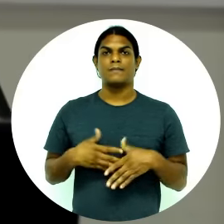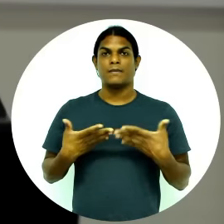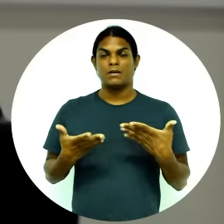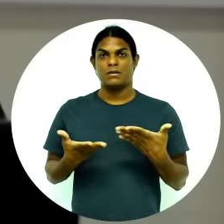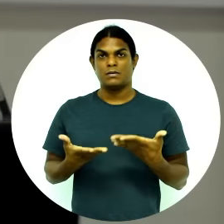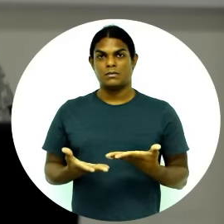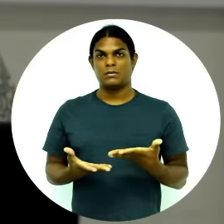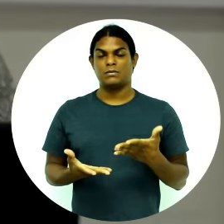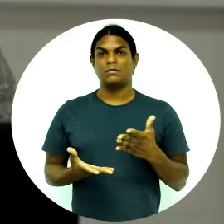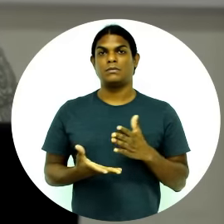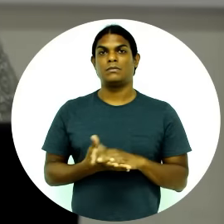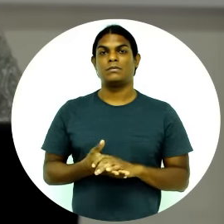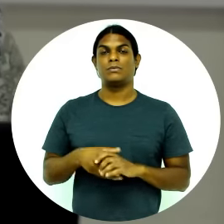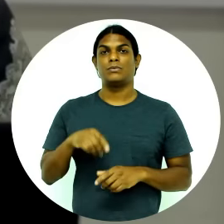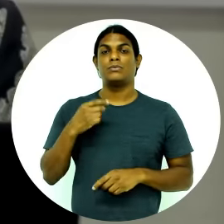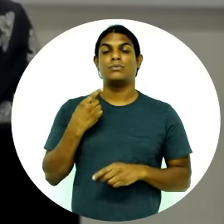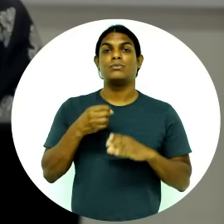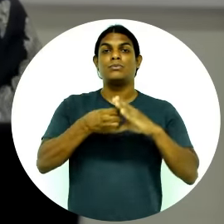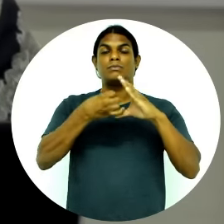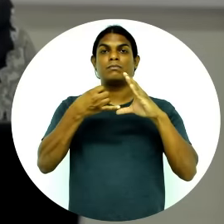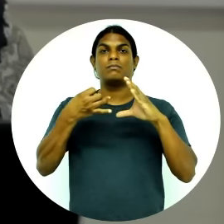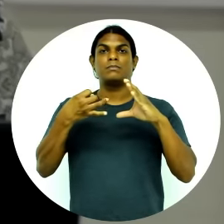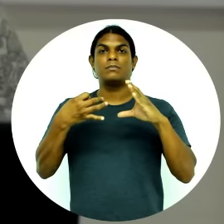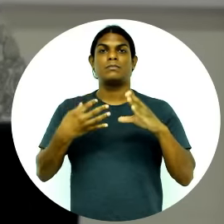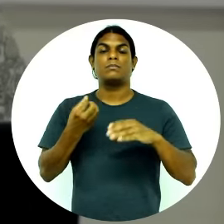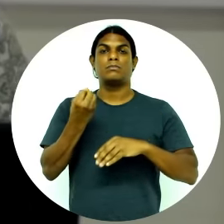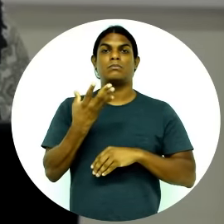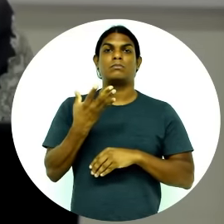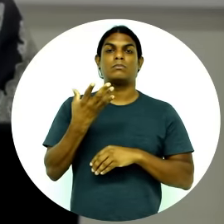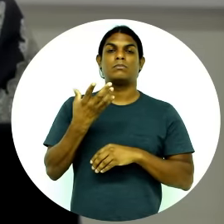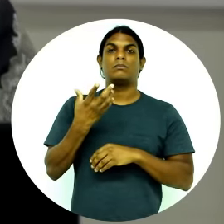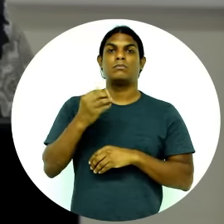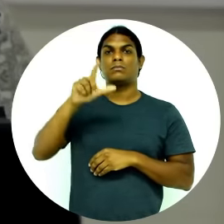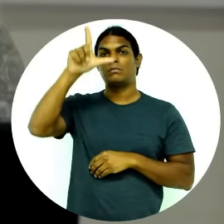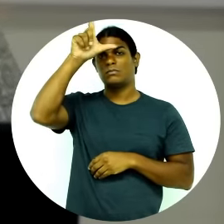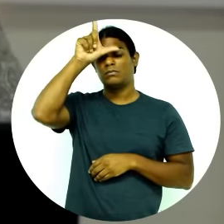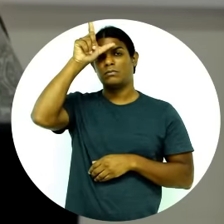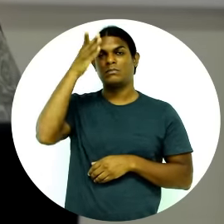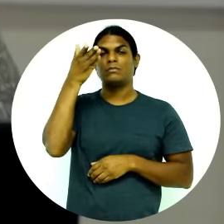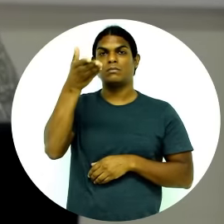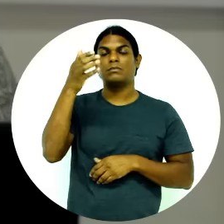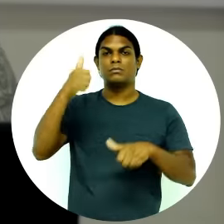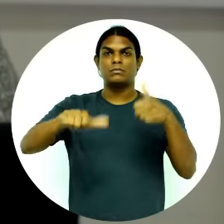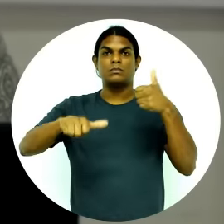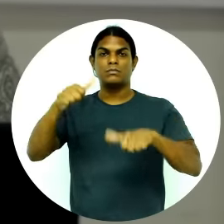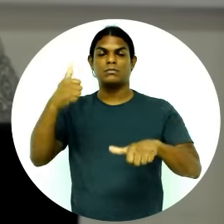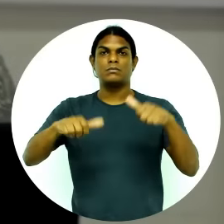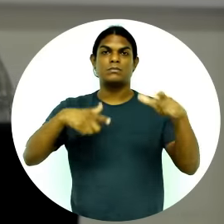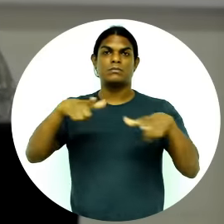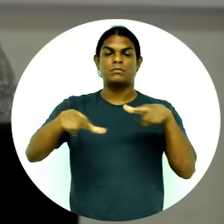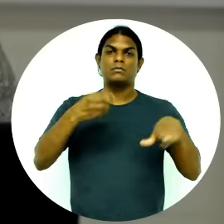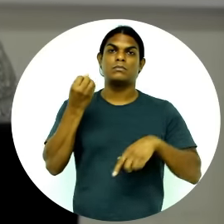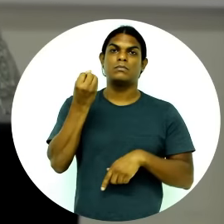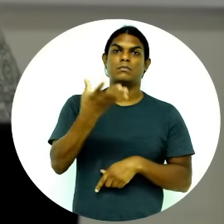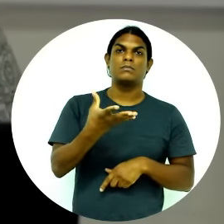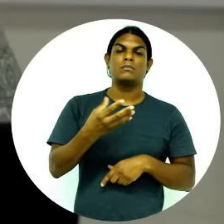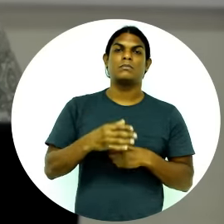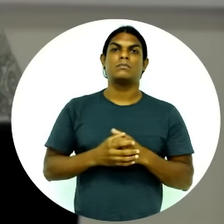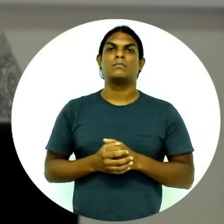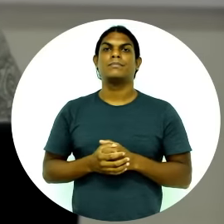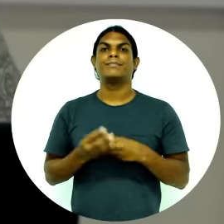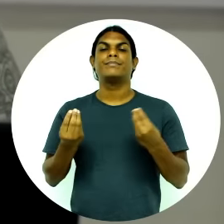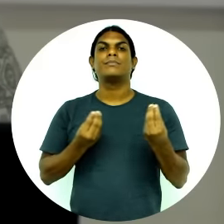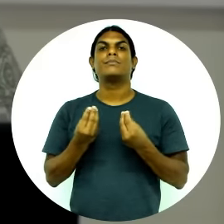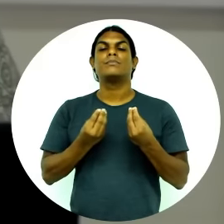aquelas pessoas que ele não quer que sejam demitidas. E aí ele começa a pontuar de forma diferenciada para